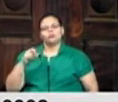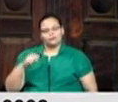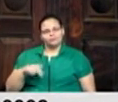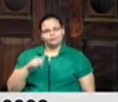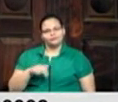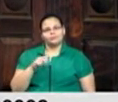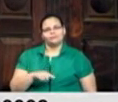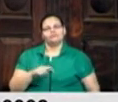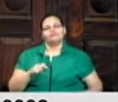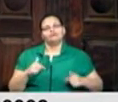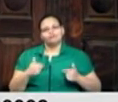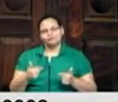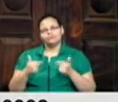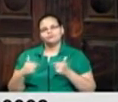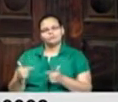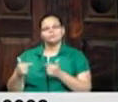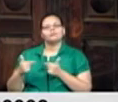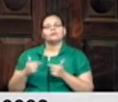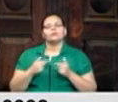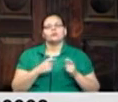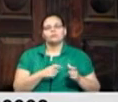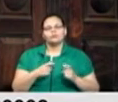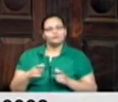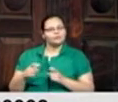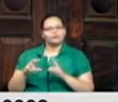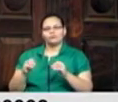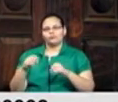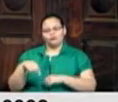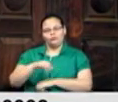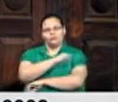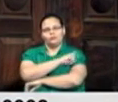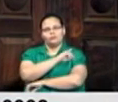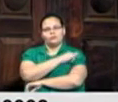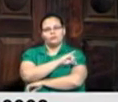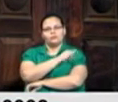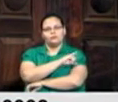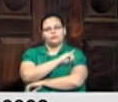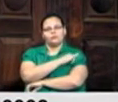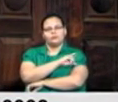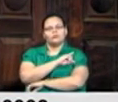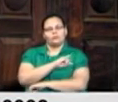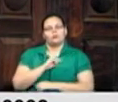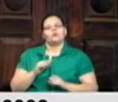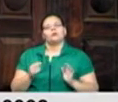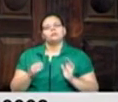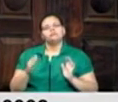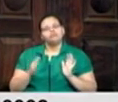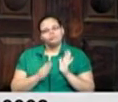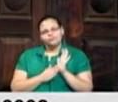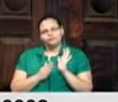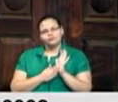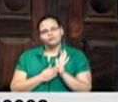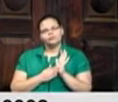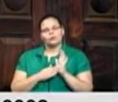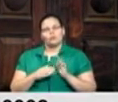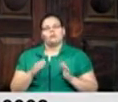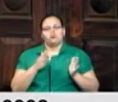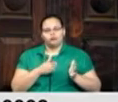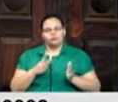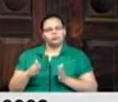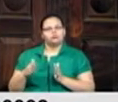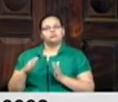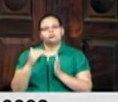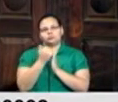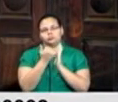Caminhou bravamente em todos os rincões da nossa cidade. Apresentou um programa de governo